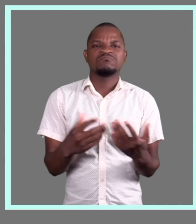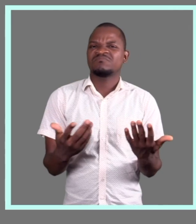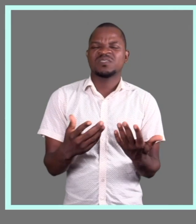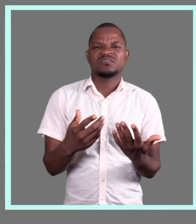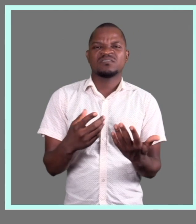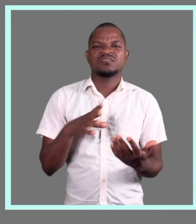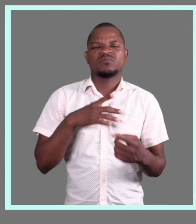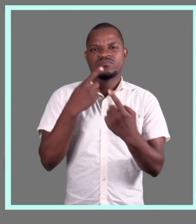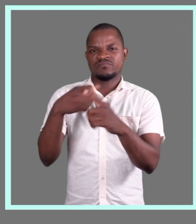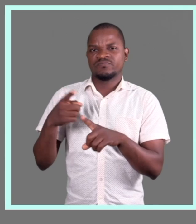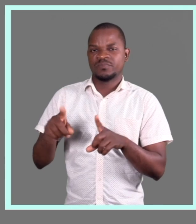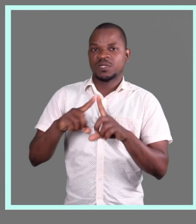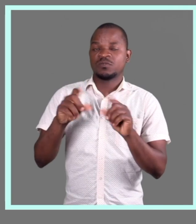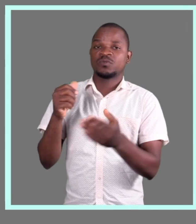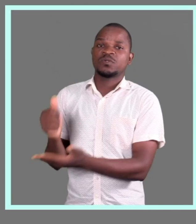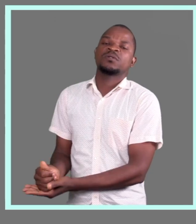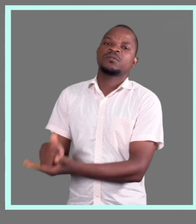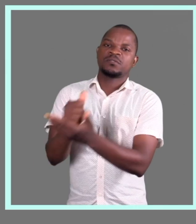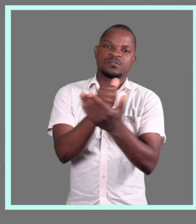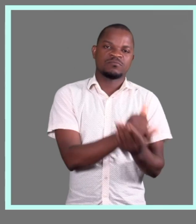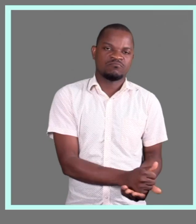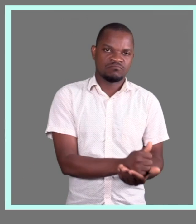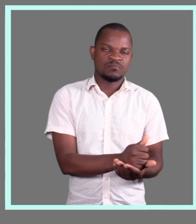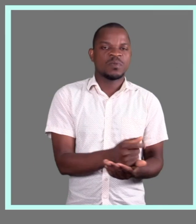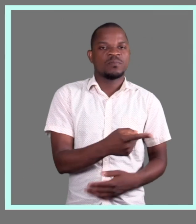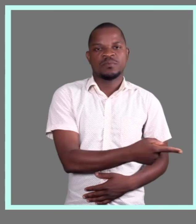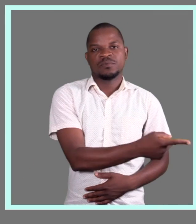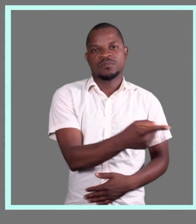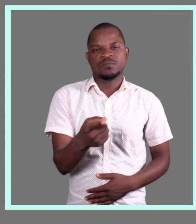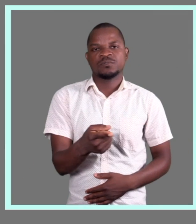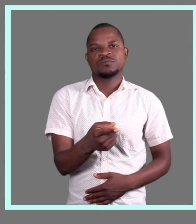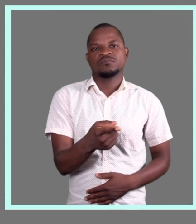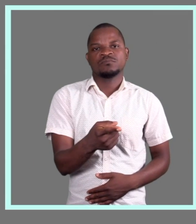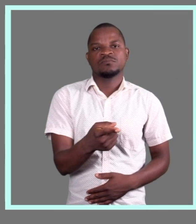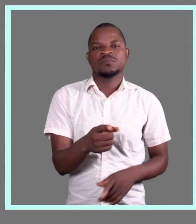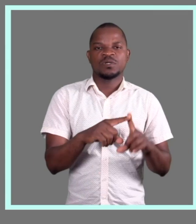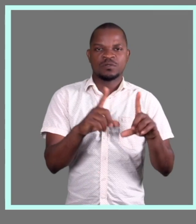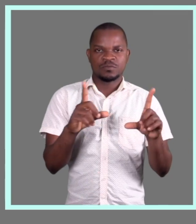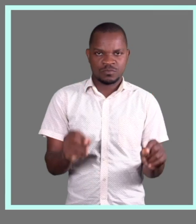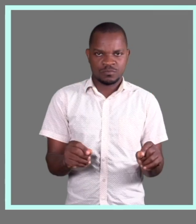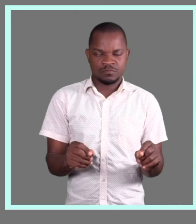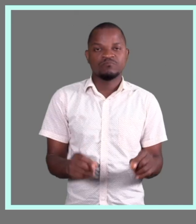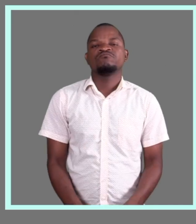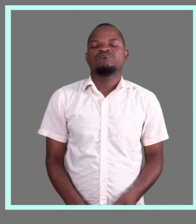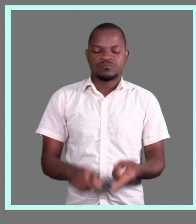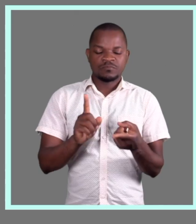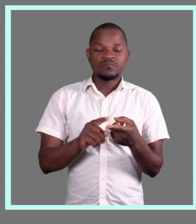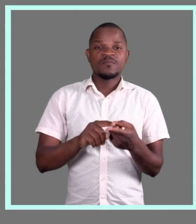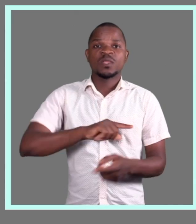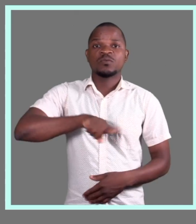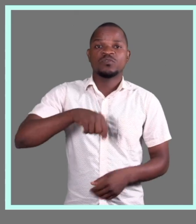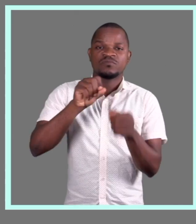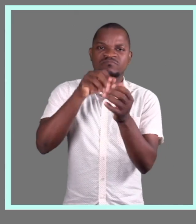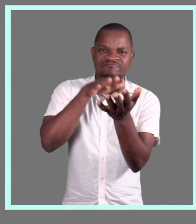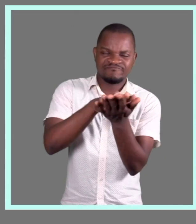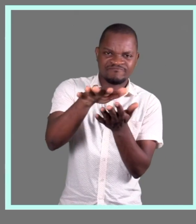e dentre outros apoios que foram mesmo destinados a esta resposta. A atividade que nós temos feito